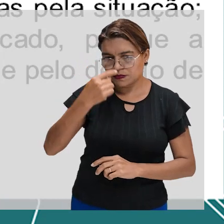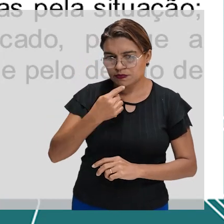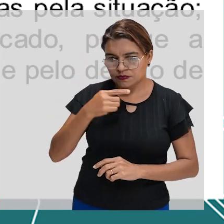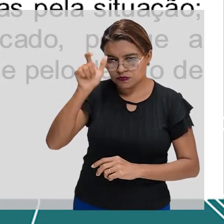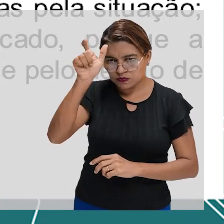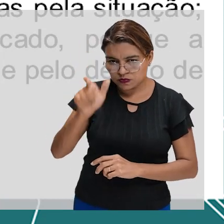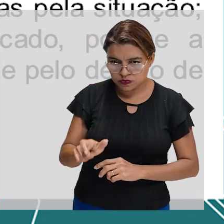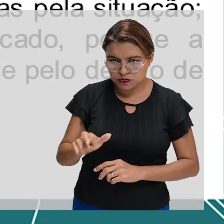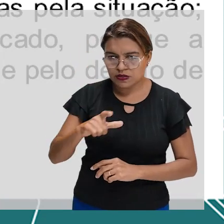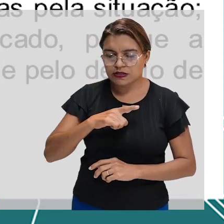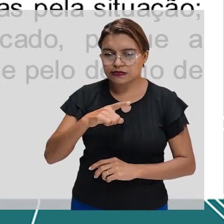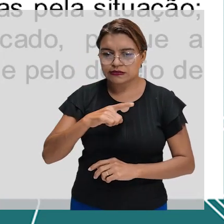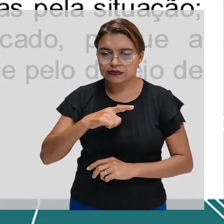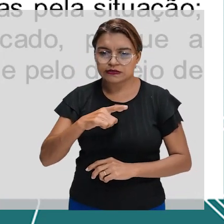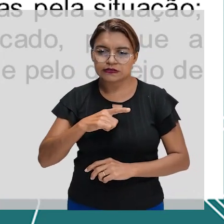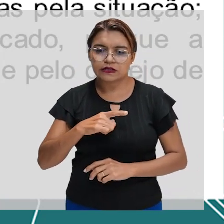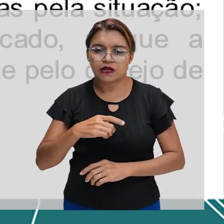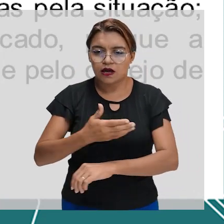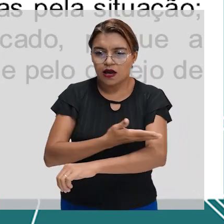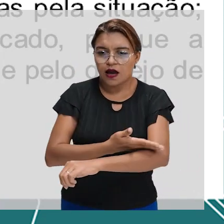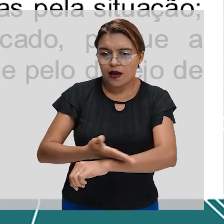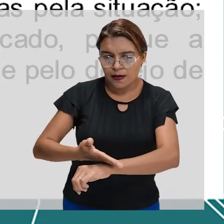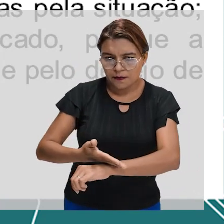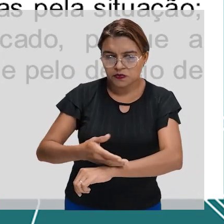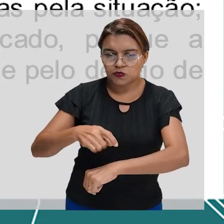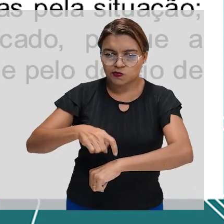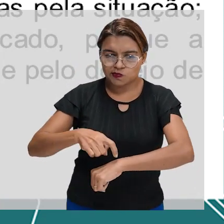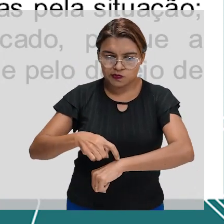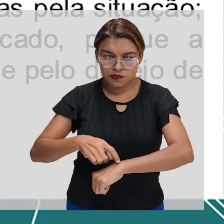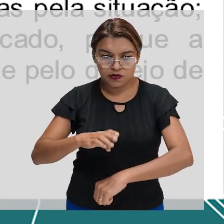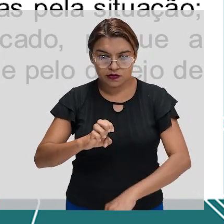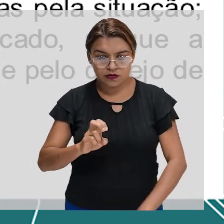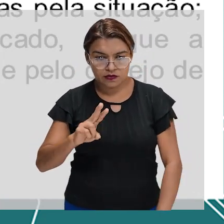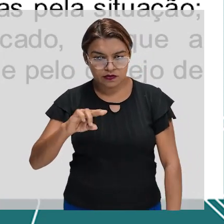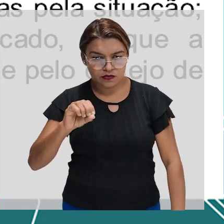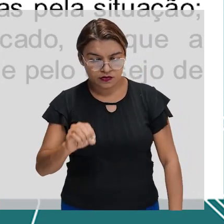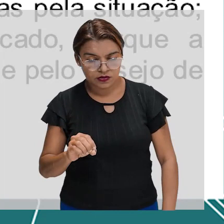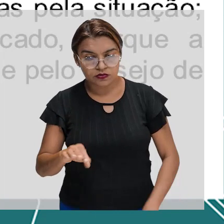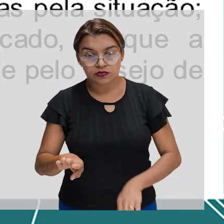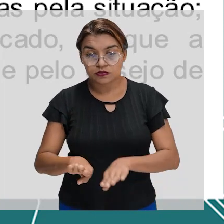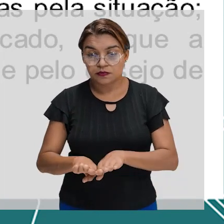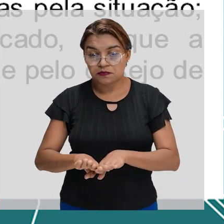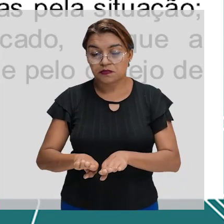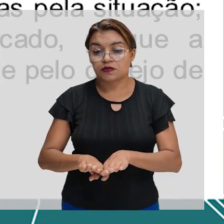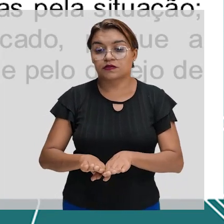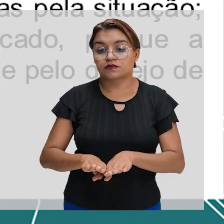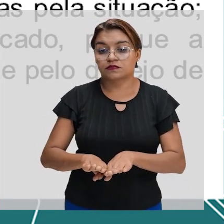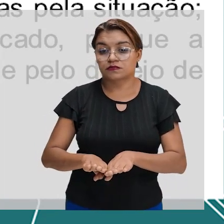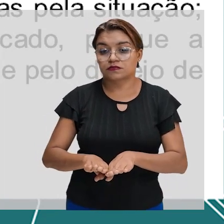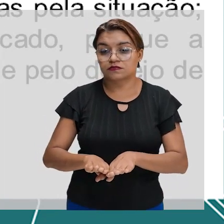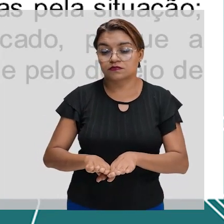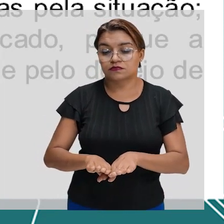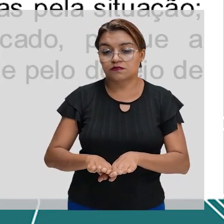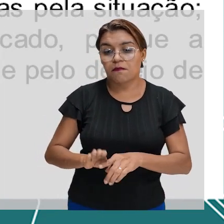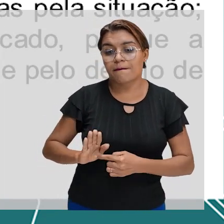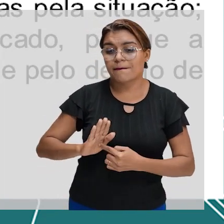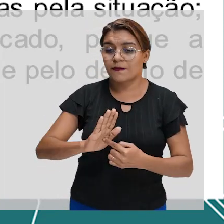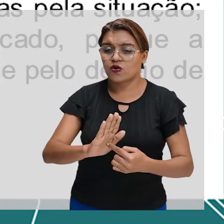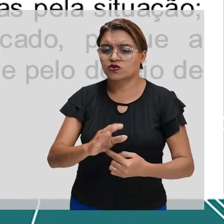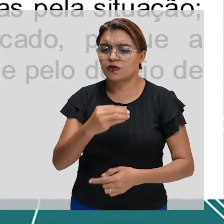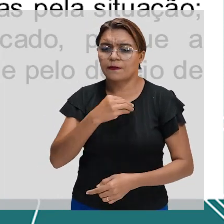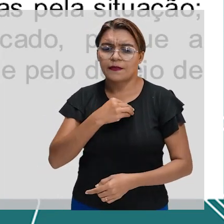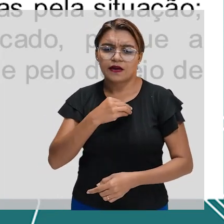adotam o hábito forçadas pela situação já em Eurico Presbítero supera-se a ideia do pecado porque